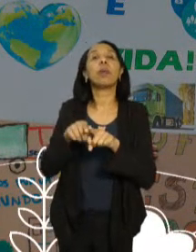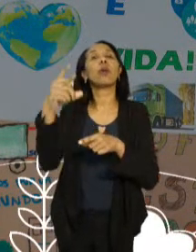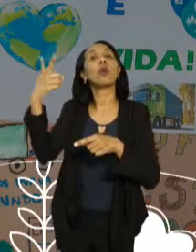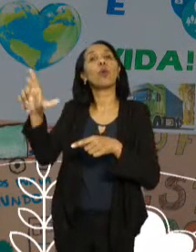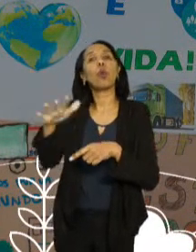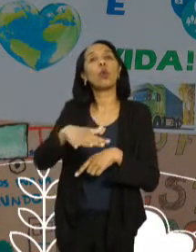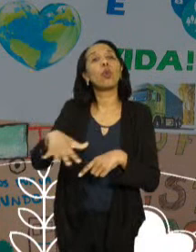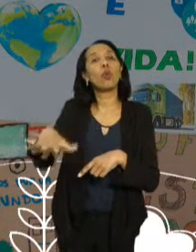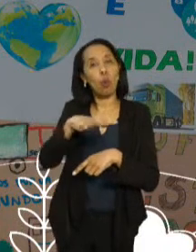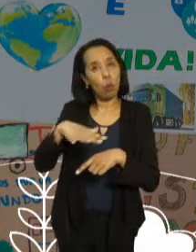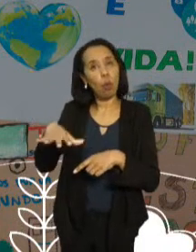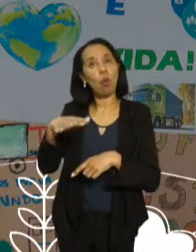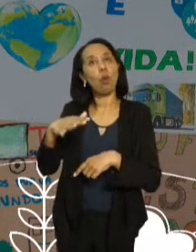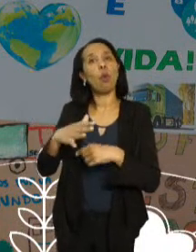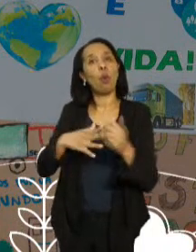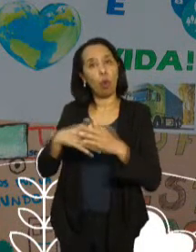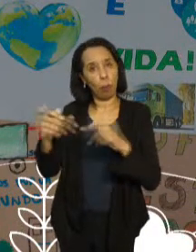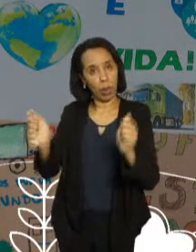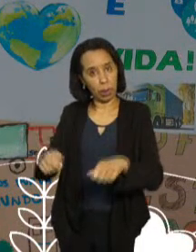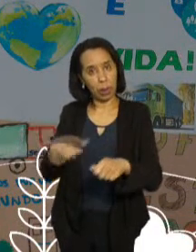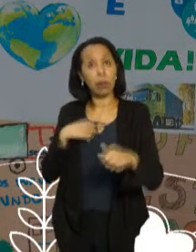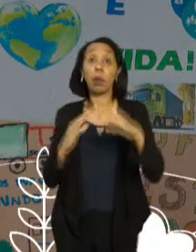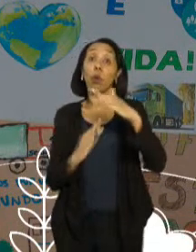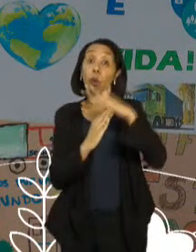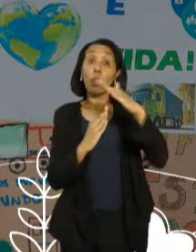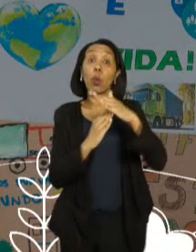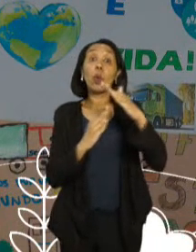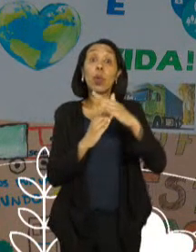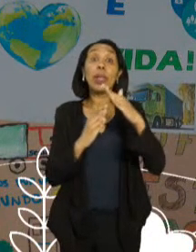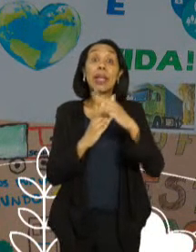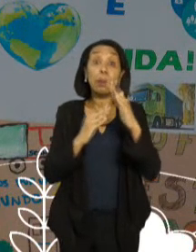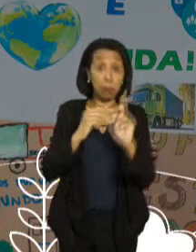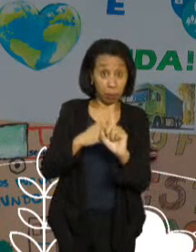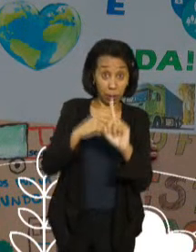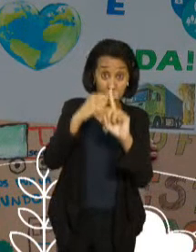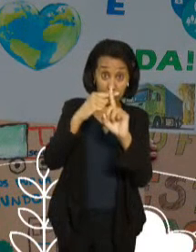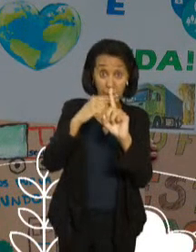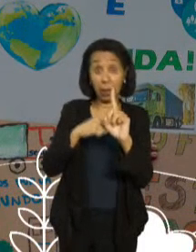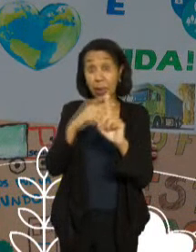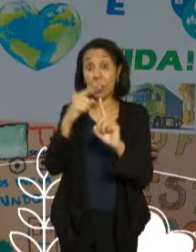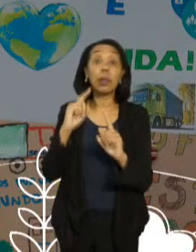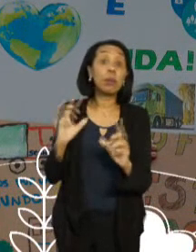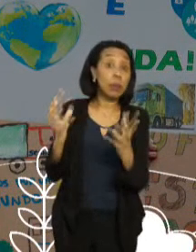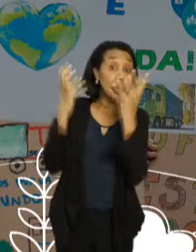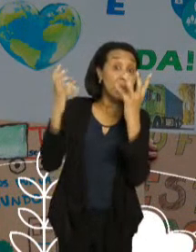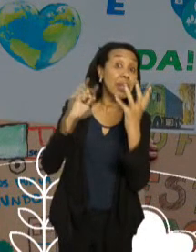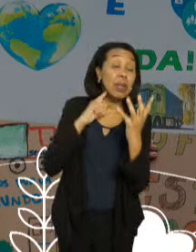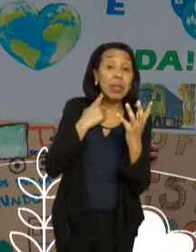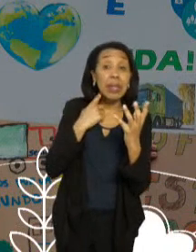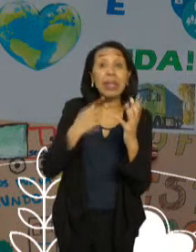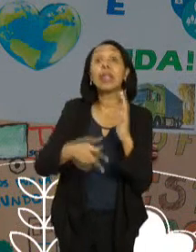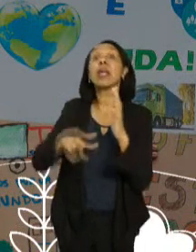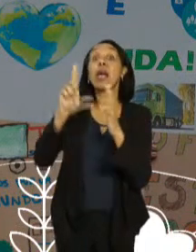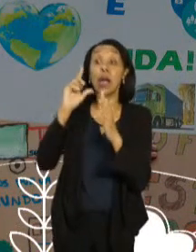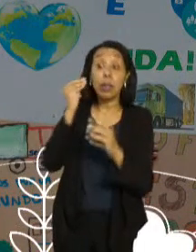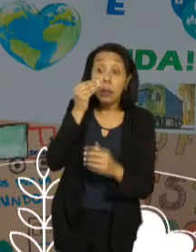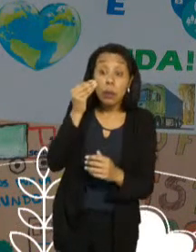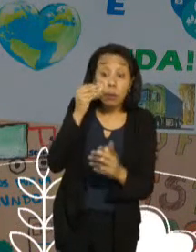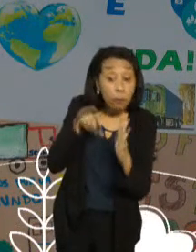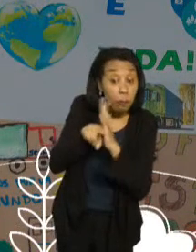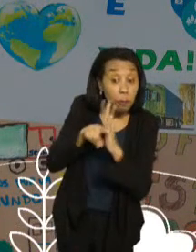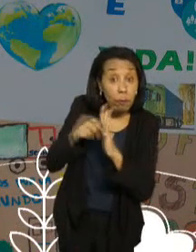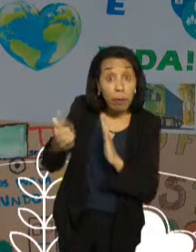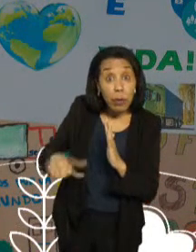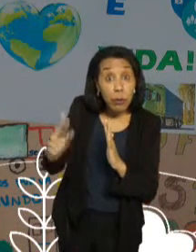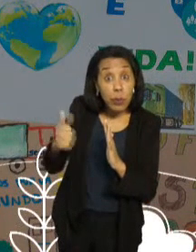de viabilidade, né, com limites de emissões atmosféricas, realizando-se o teste de conformidade e